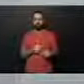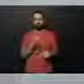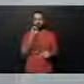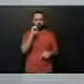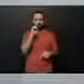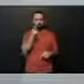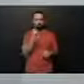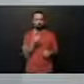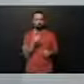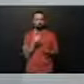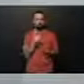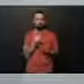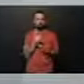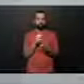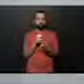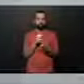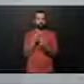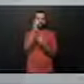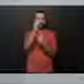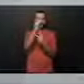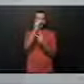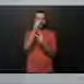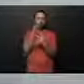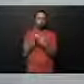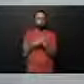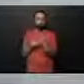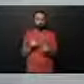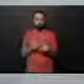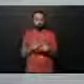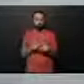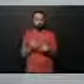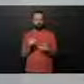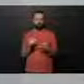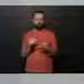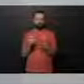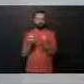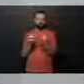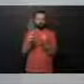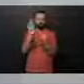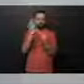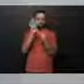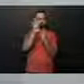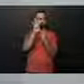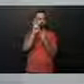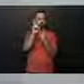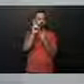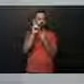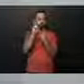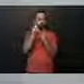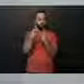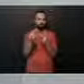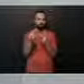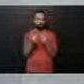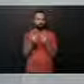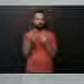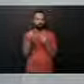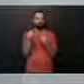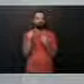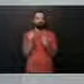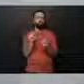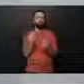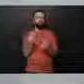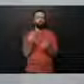8 centenas, mais 4 dezenas e 0 unidades. Por que eu não peguei